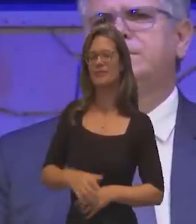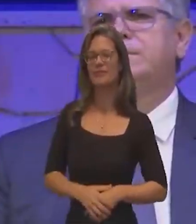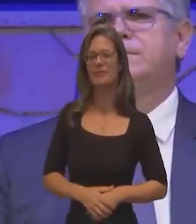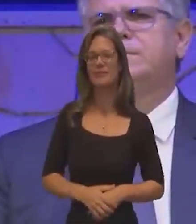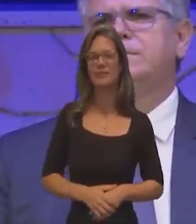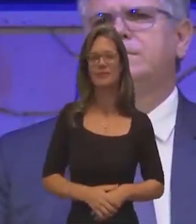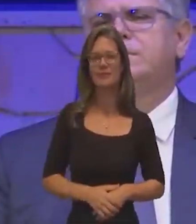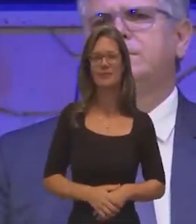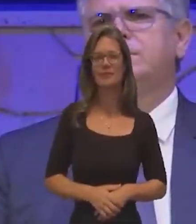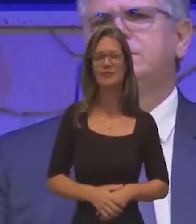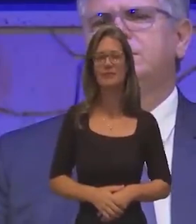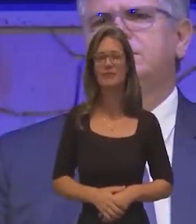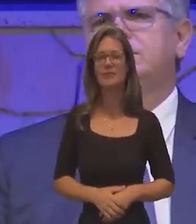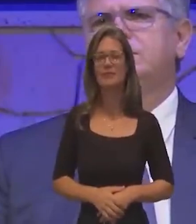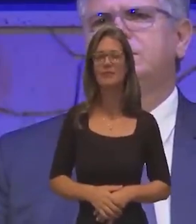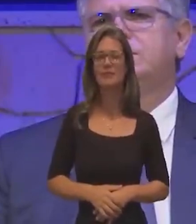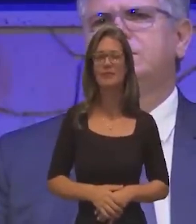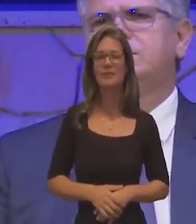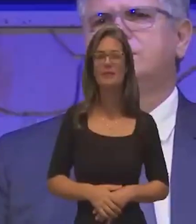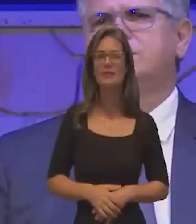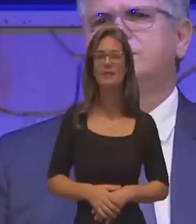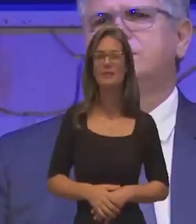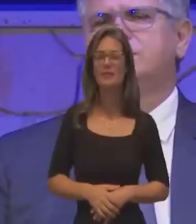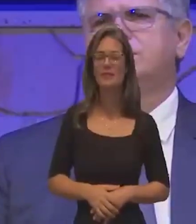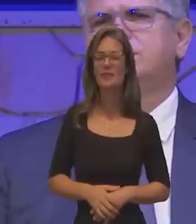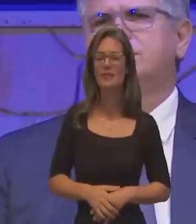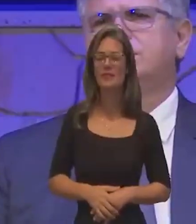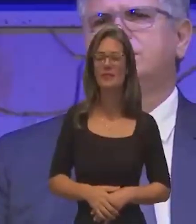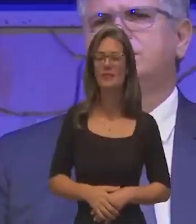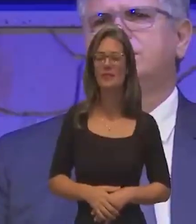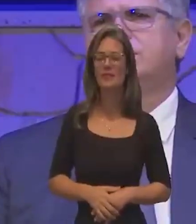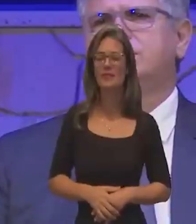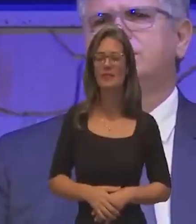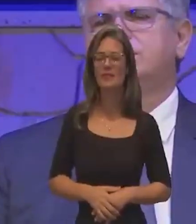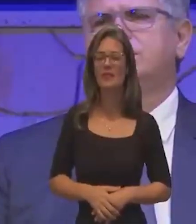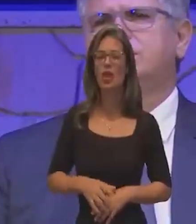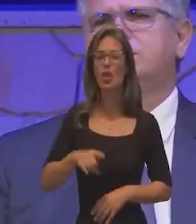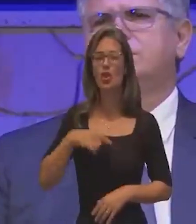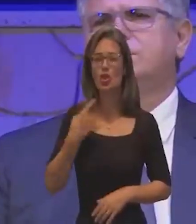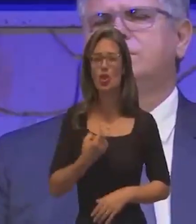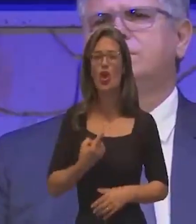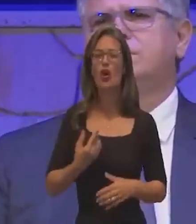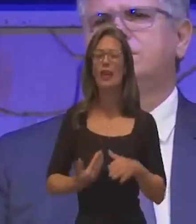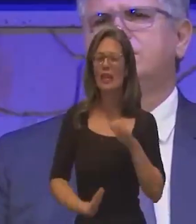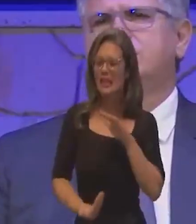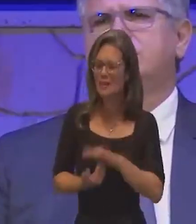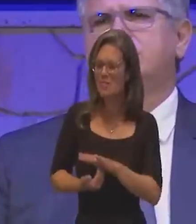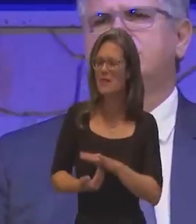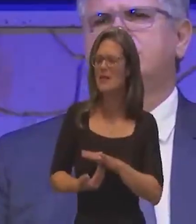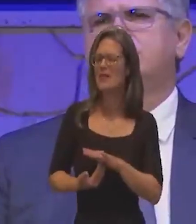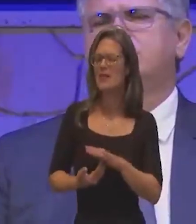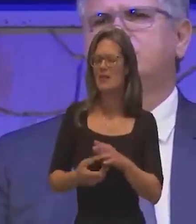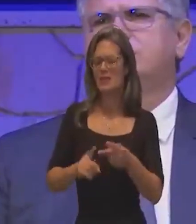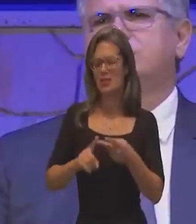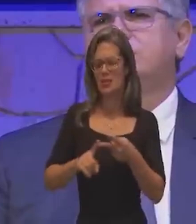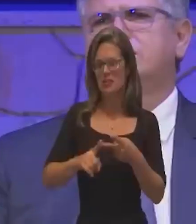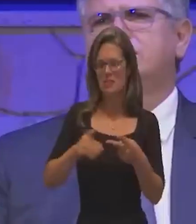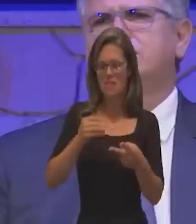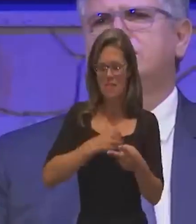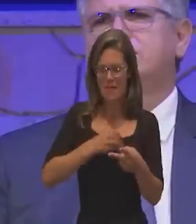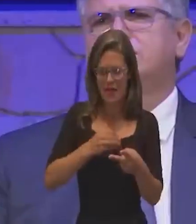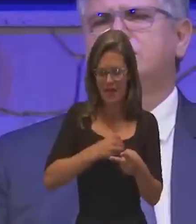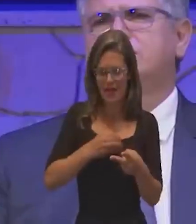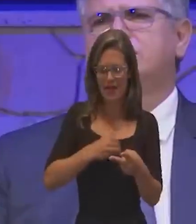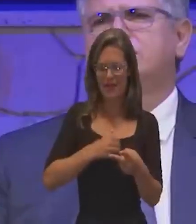Gememos, suspiramos pelas nossas frustrações, pelas nossas limitações, pelos pecados que estão